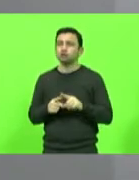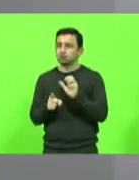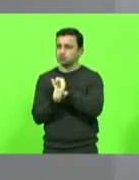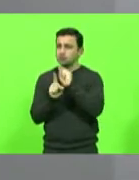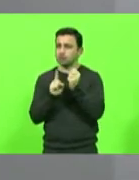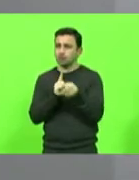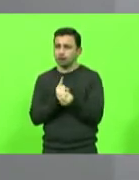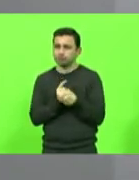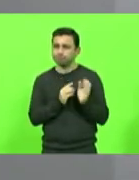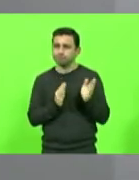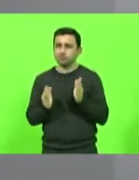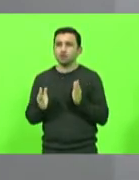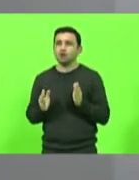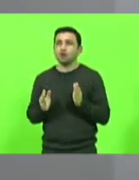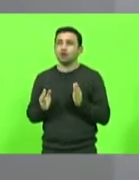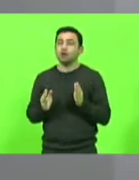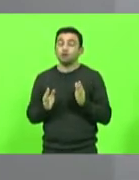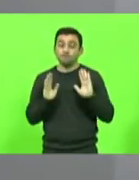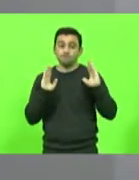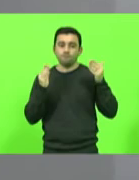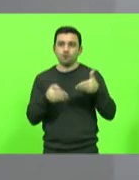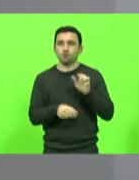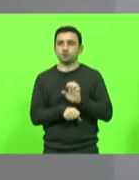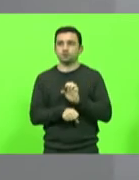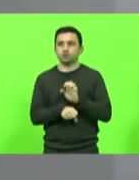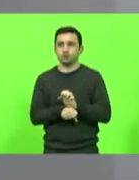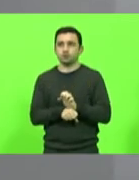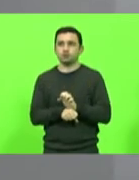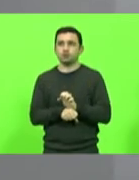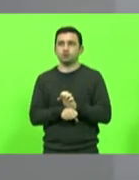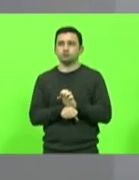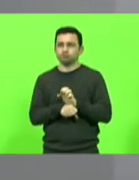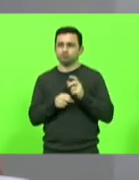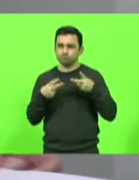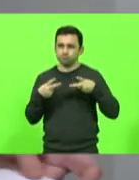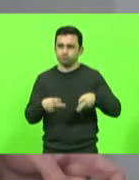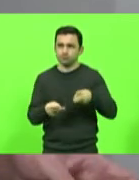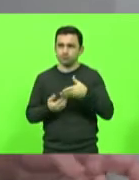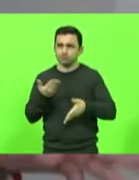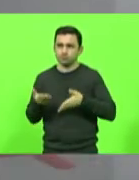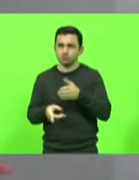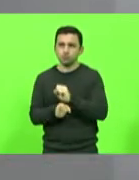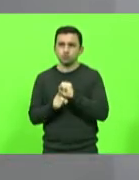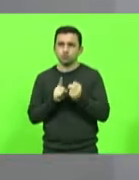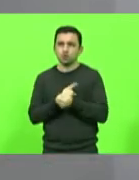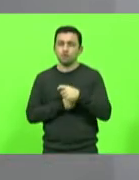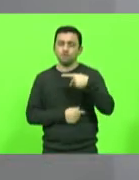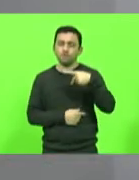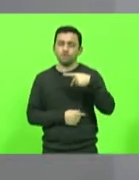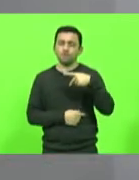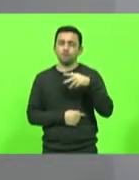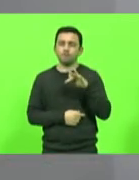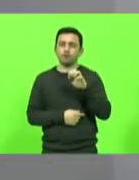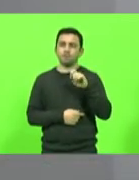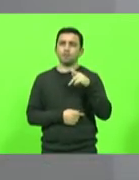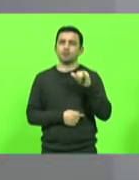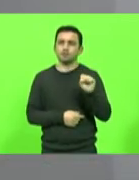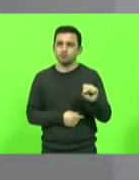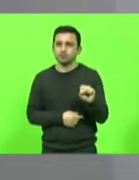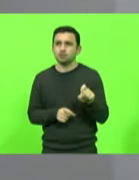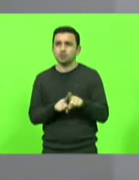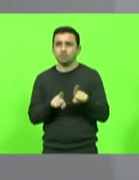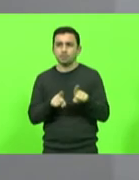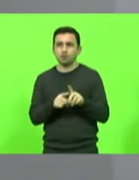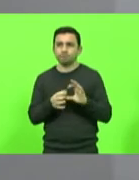organizada por meio do Fórum Estadual Permanente de Assistência Social, o FEPAS, e deliberada pelo